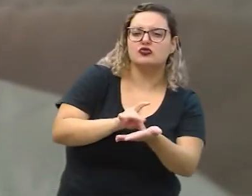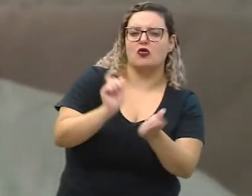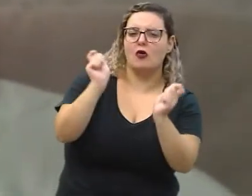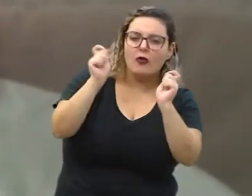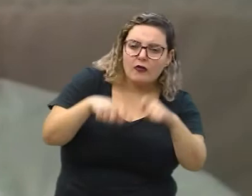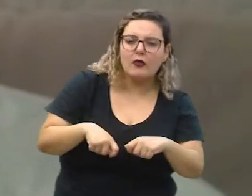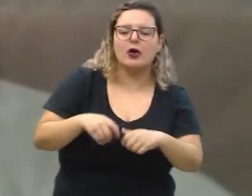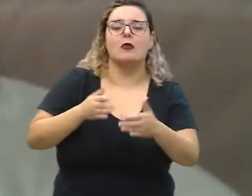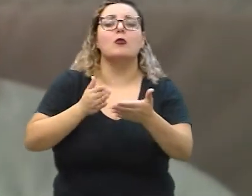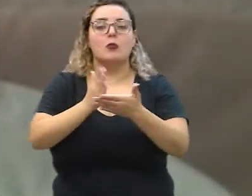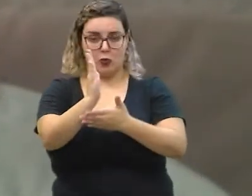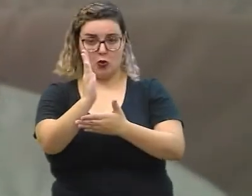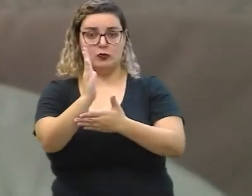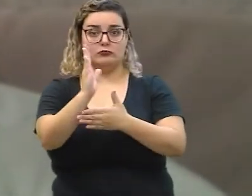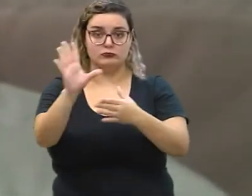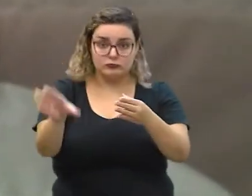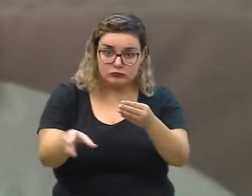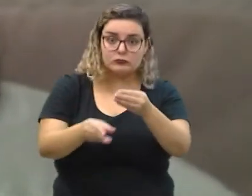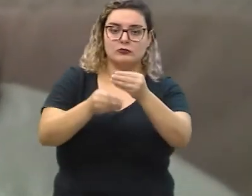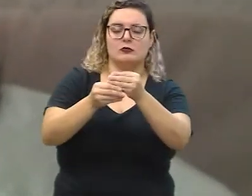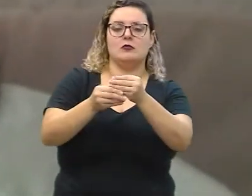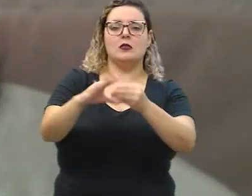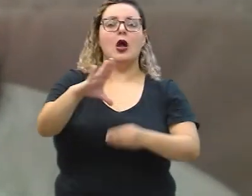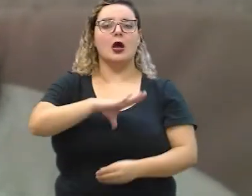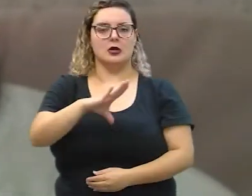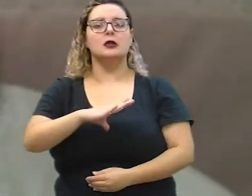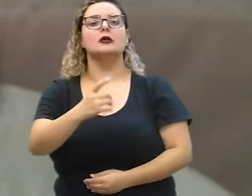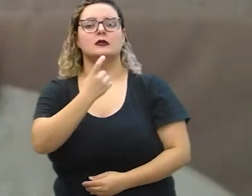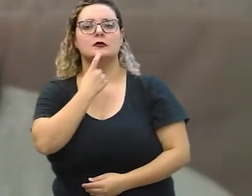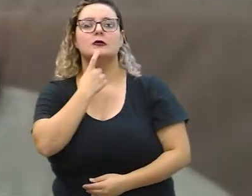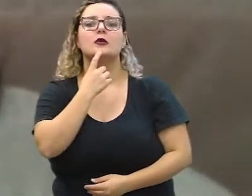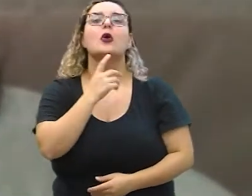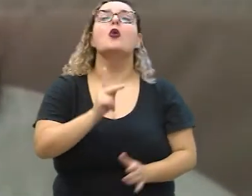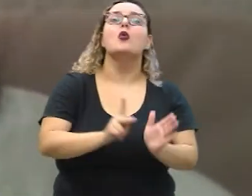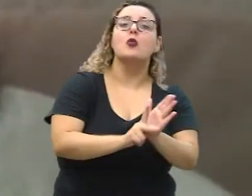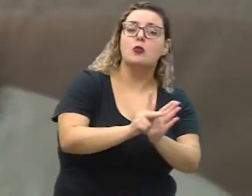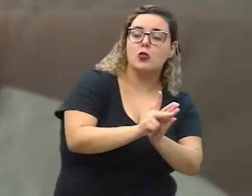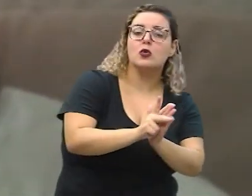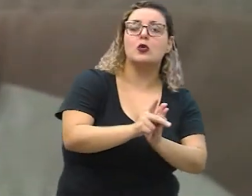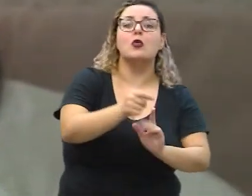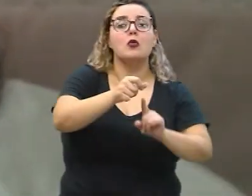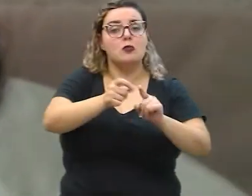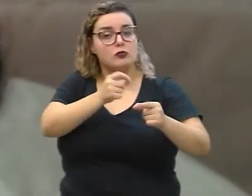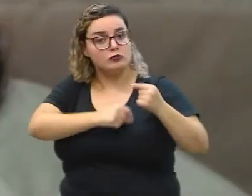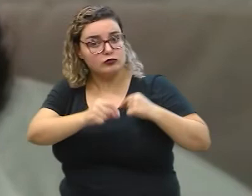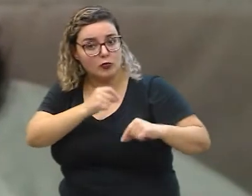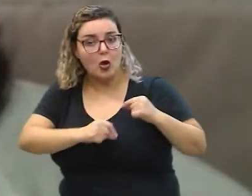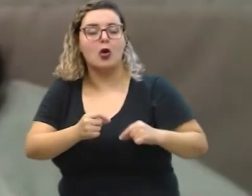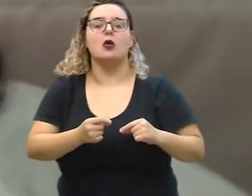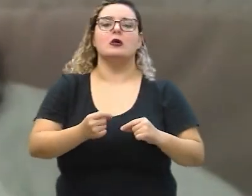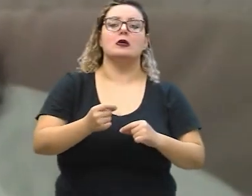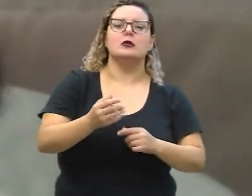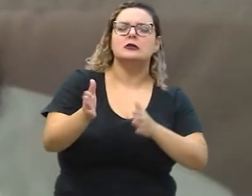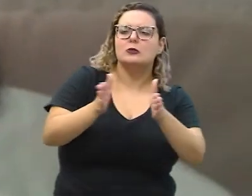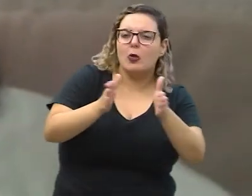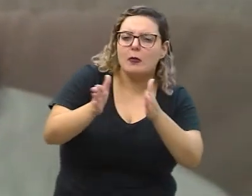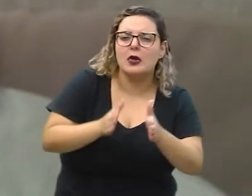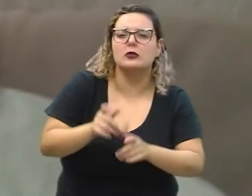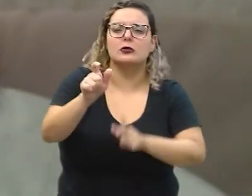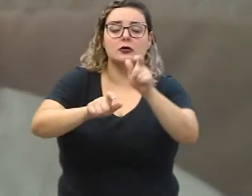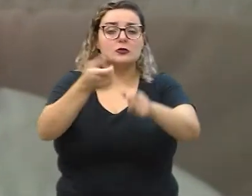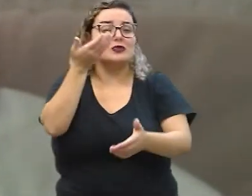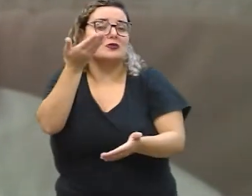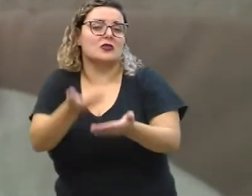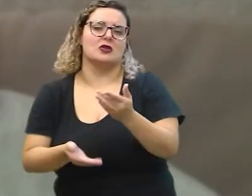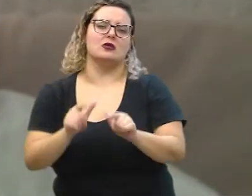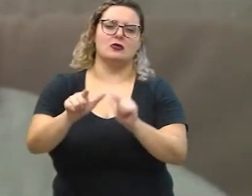fato, tenha aprovado e tenha implementado na cidade de Campinas um programa de renda tão necessário nesse momento que as pessoas